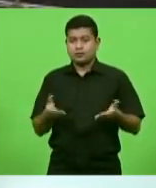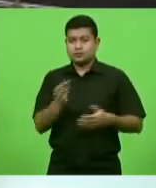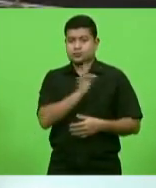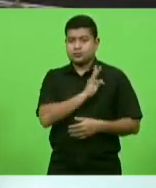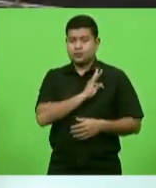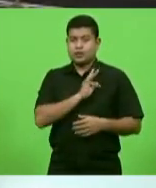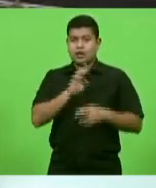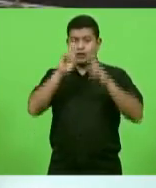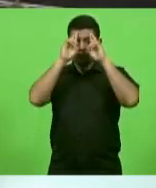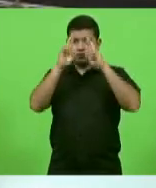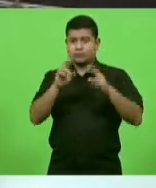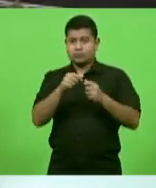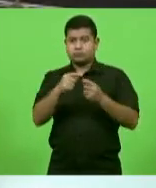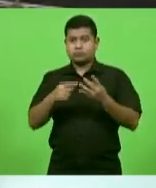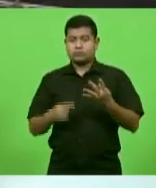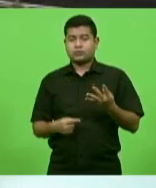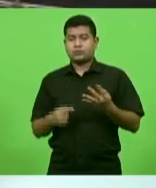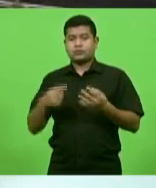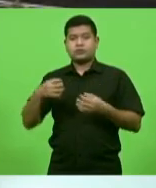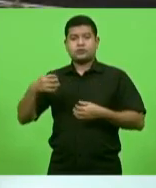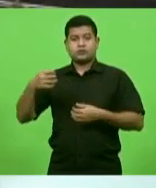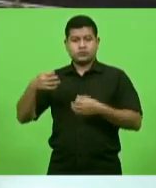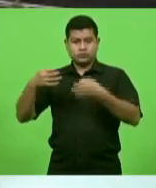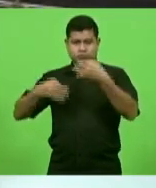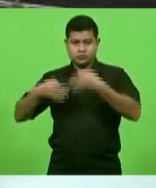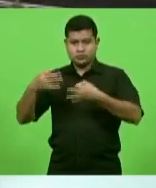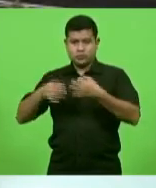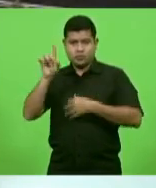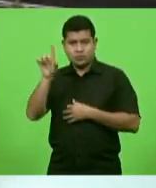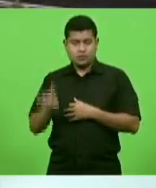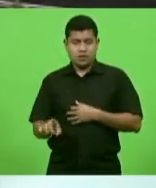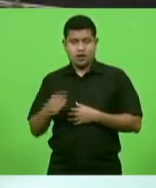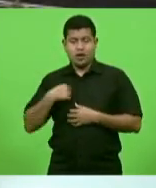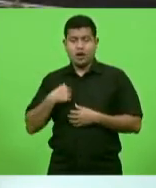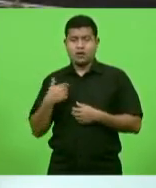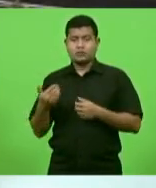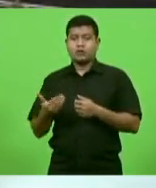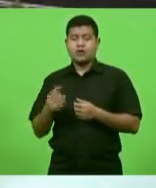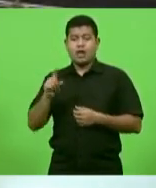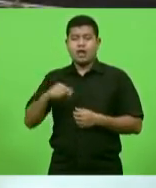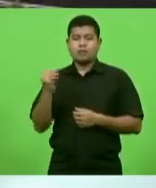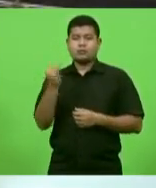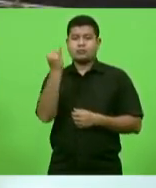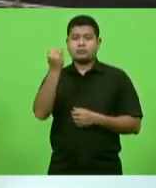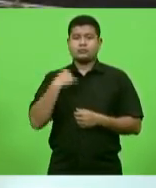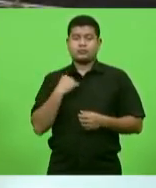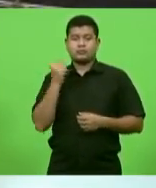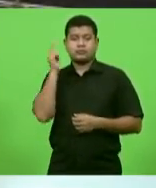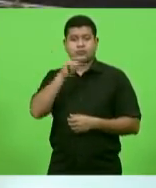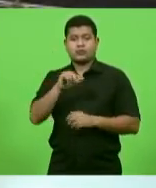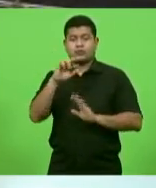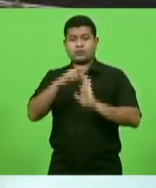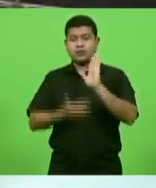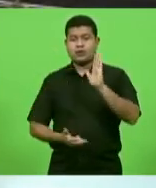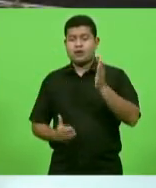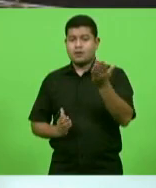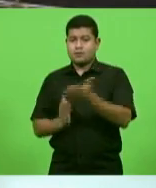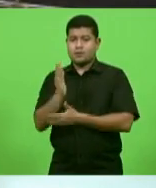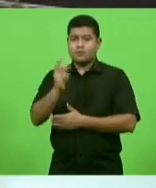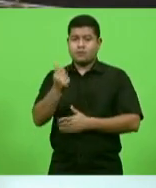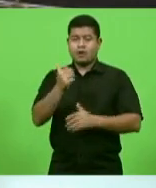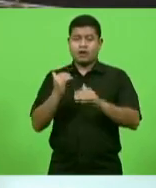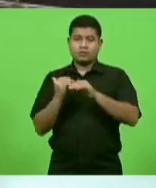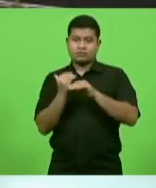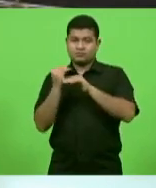e respeitando os princípios basilares do direito foram fundamentais para que o relatório fosse aprovado quase